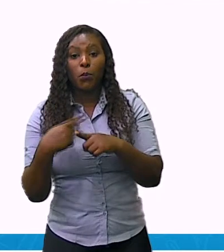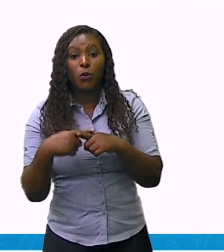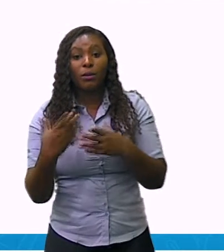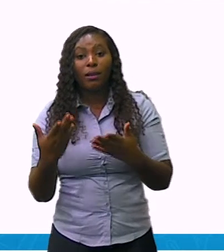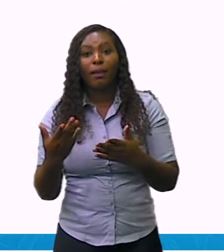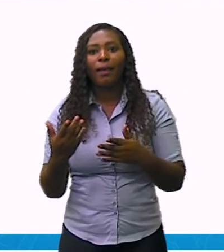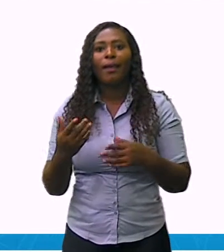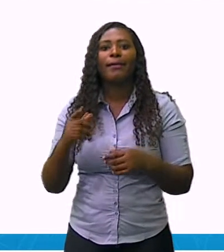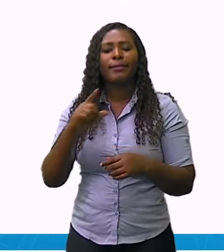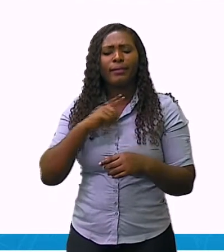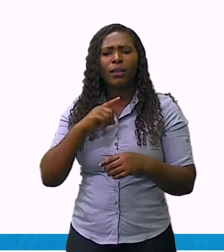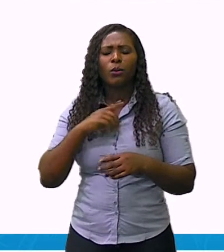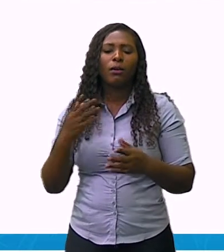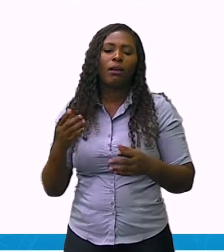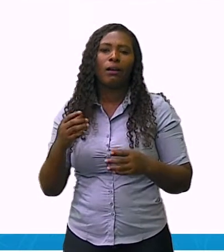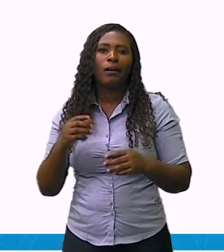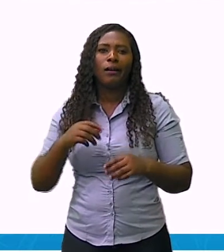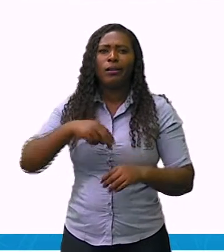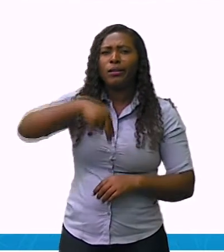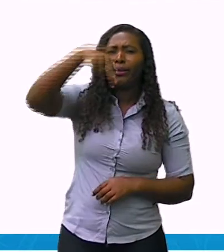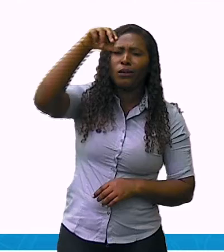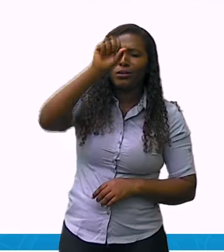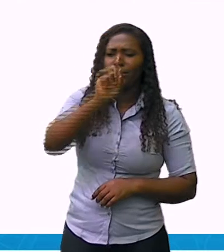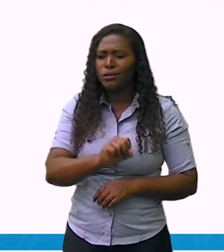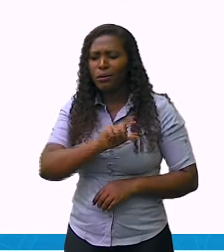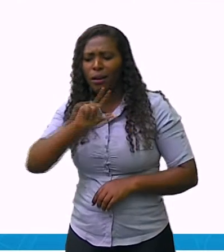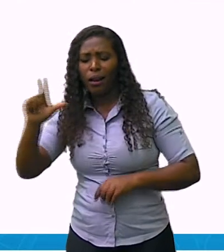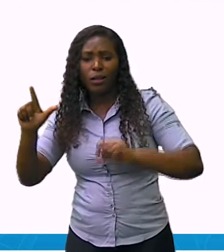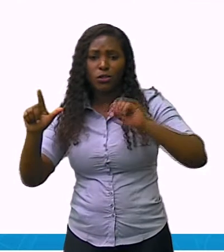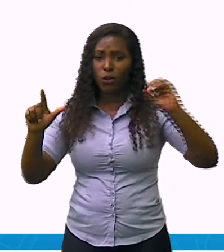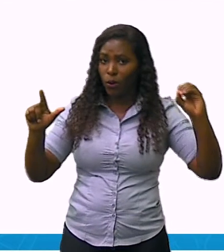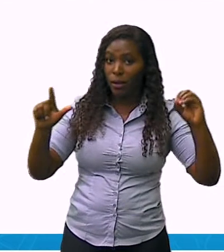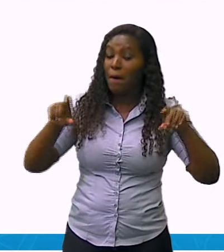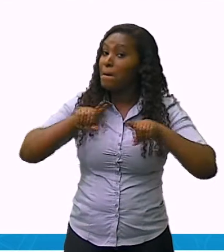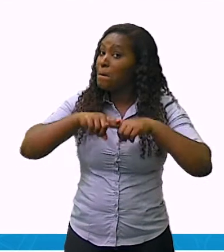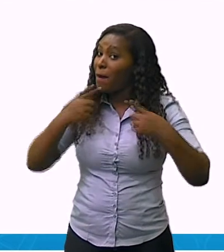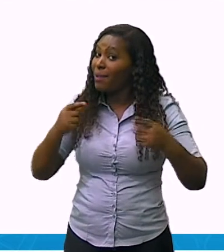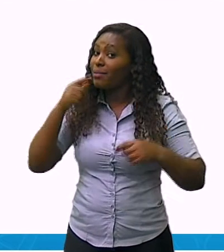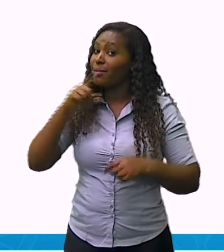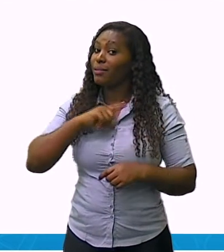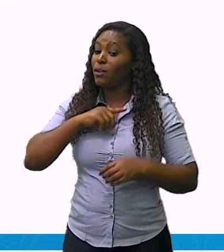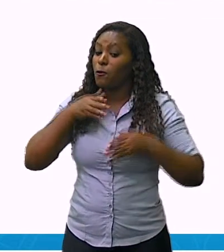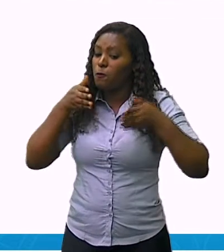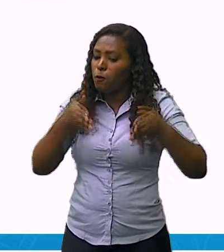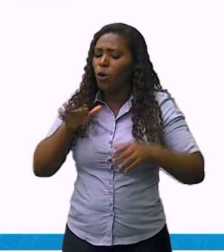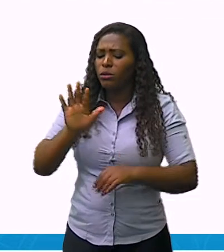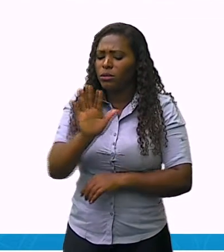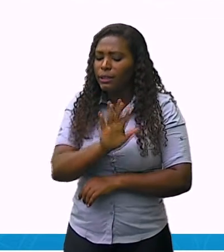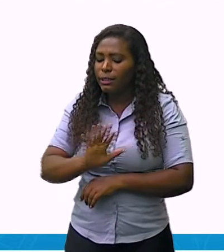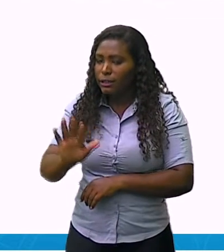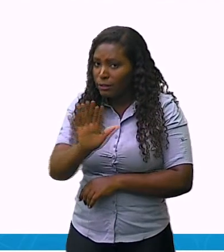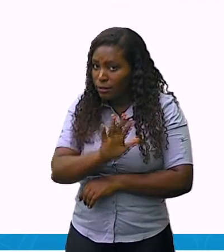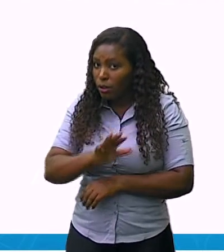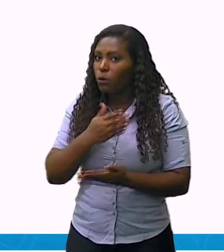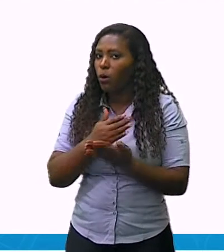todo o território brasileiro, ela mostra-se mais concentrada em algumas